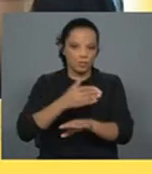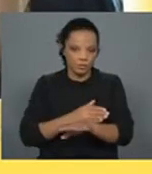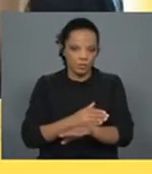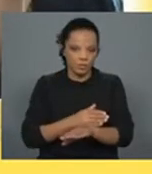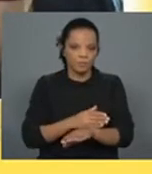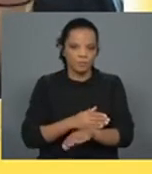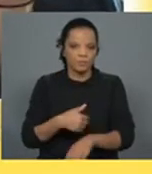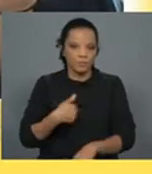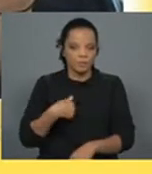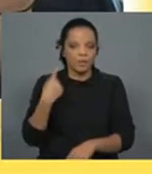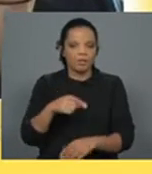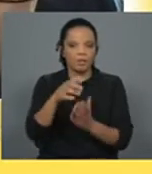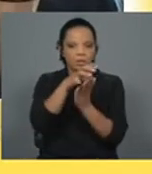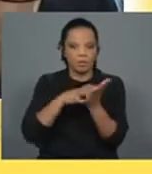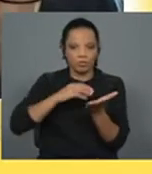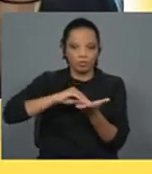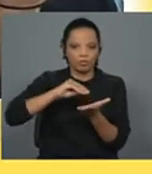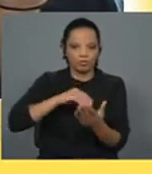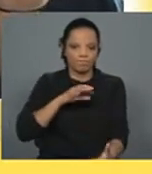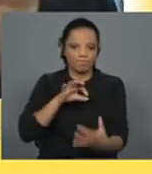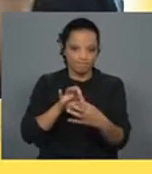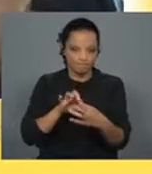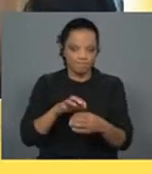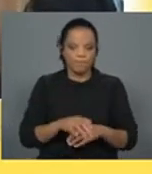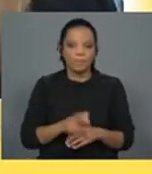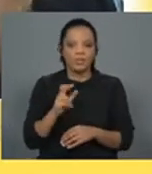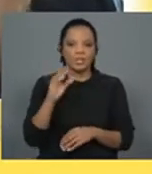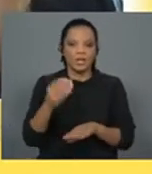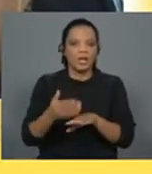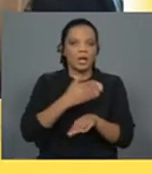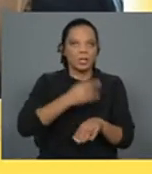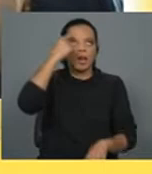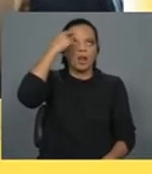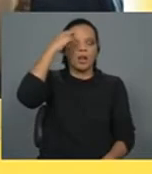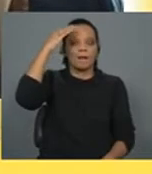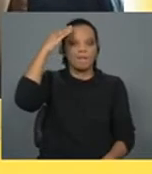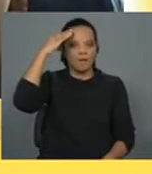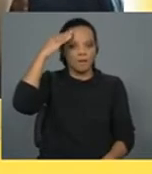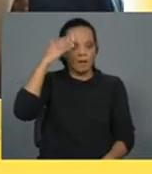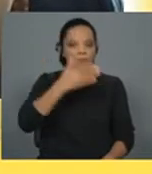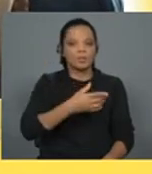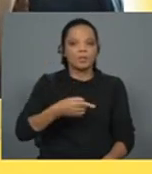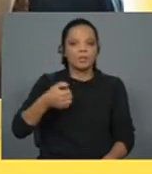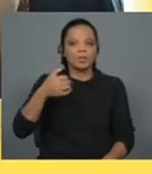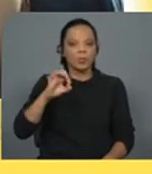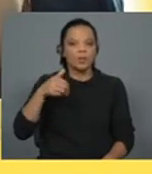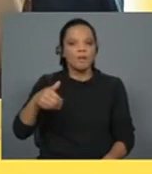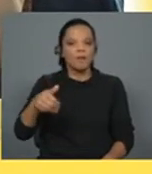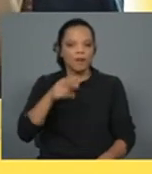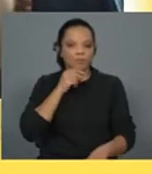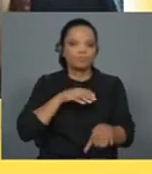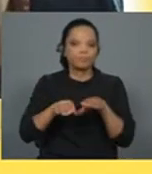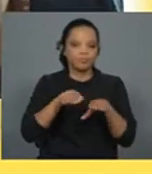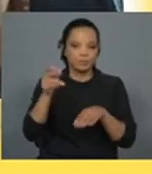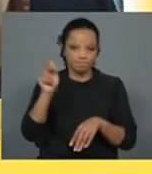portanto ele tem artigos escritos sobre isso, com 10 anos de antecedência, que em 1958 haveria uma crise sísmica.